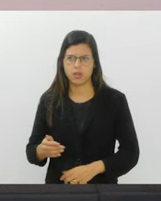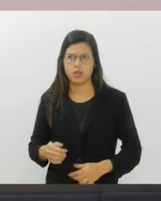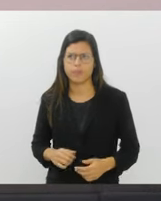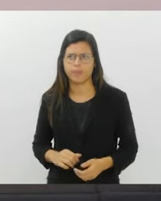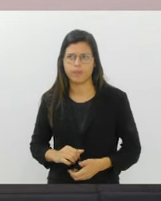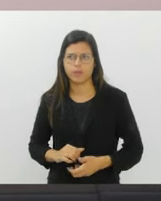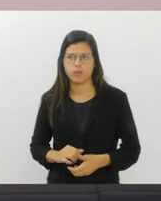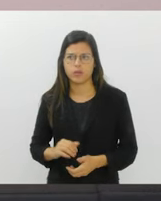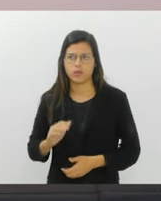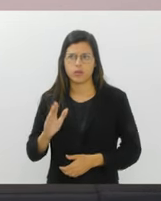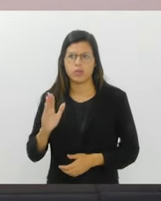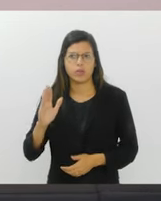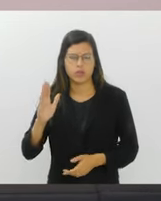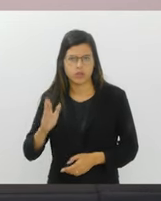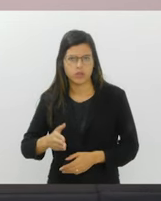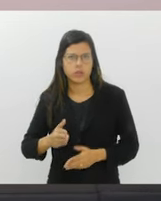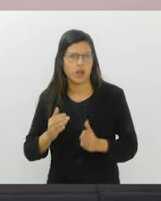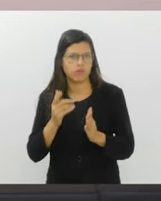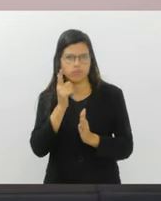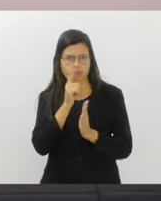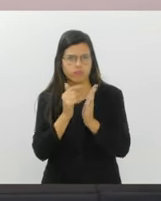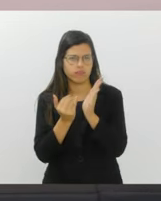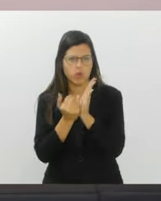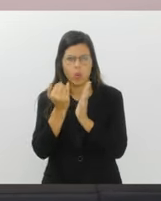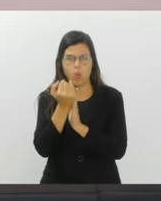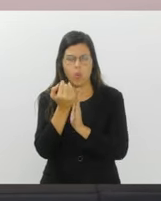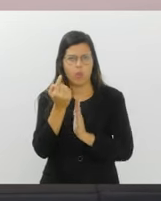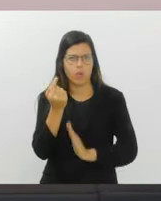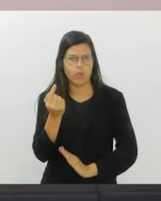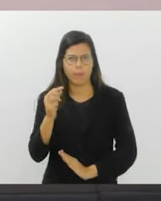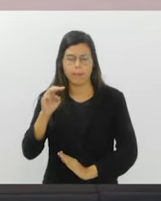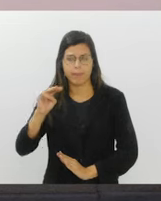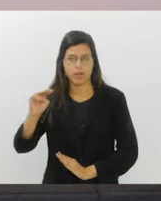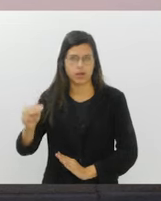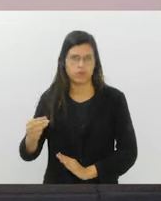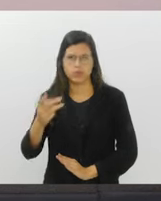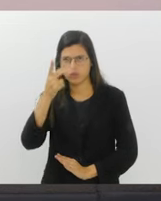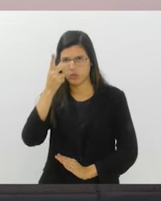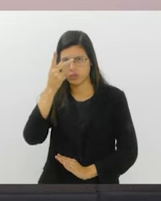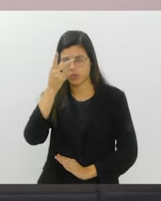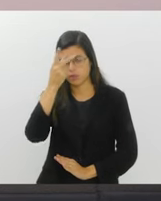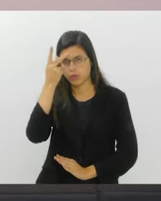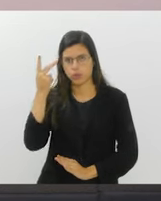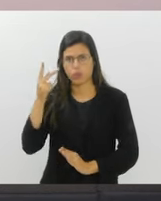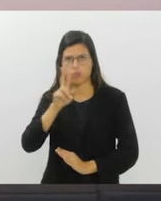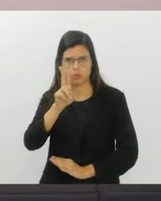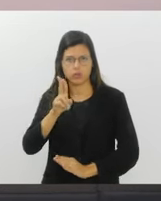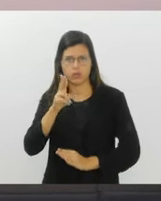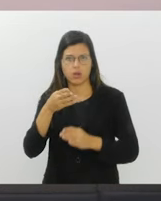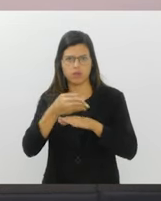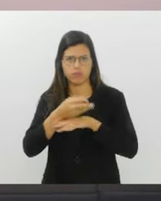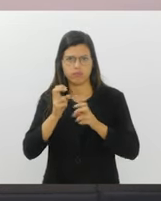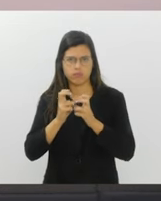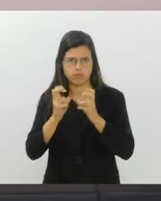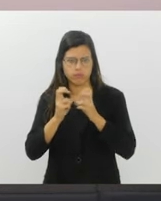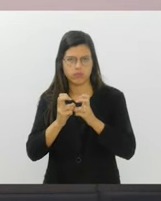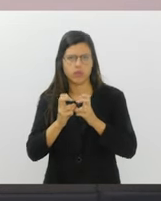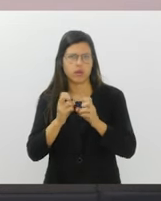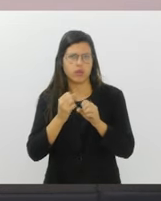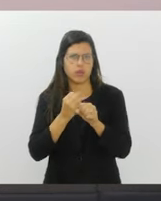a Supervia, que já chegou a bater 1 milhão de passageiros por dia na década de 70.